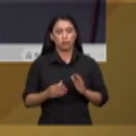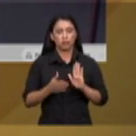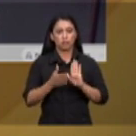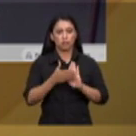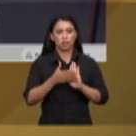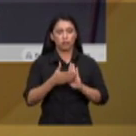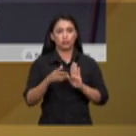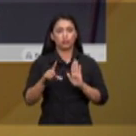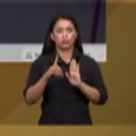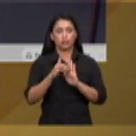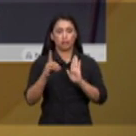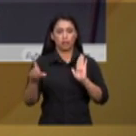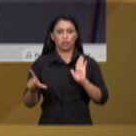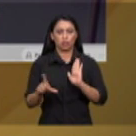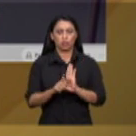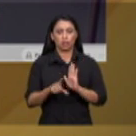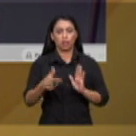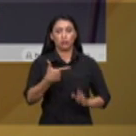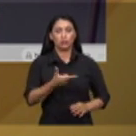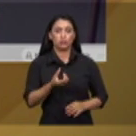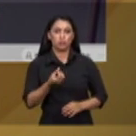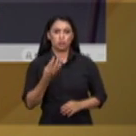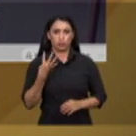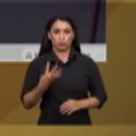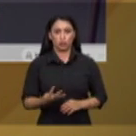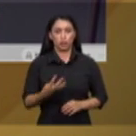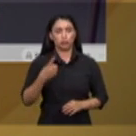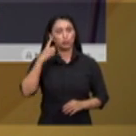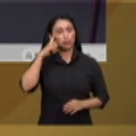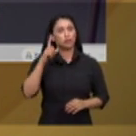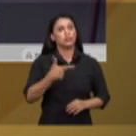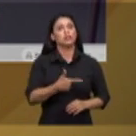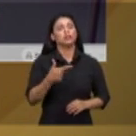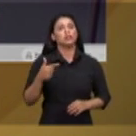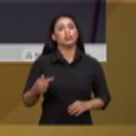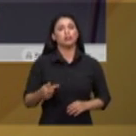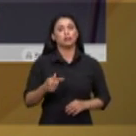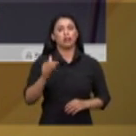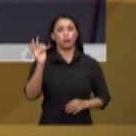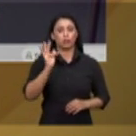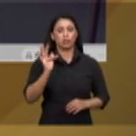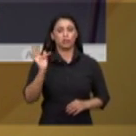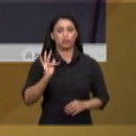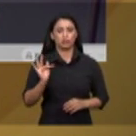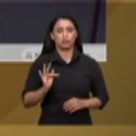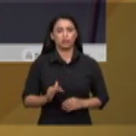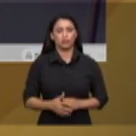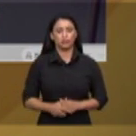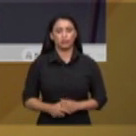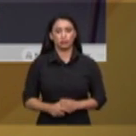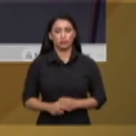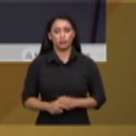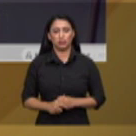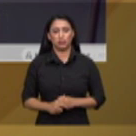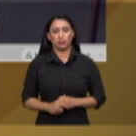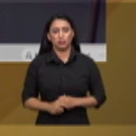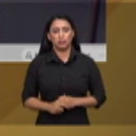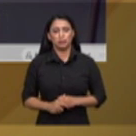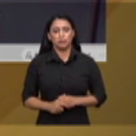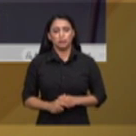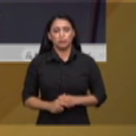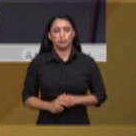do Decreto-Lei 204, de 27 de fevereiro de 1967, que dispõe sobre a exploração de